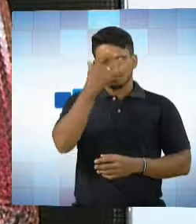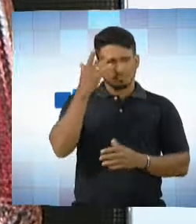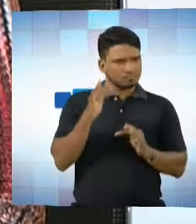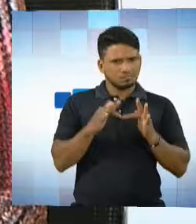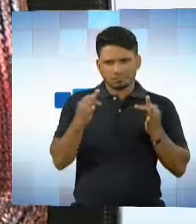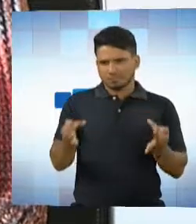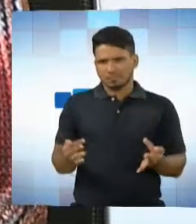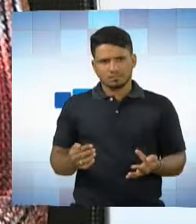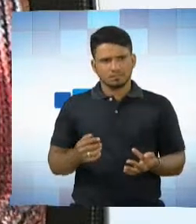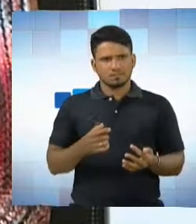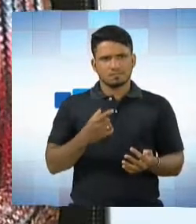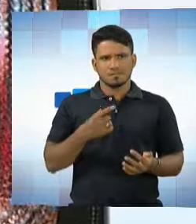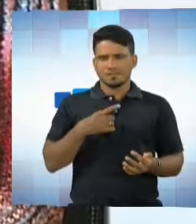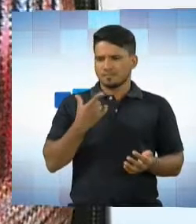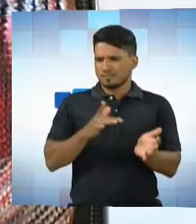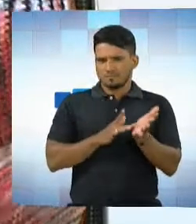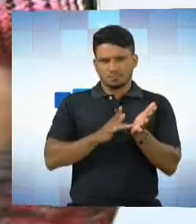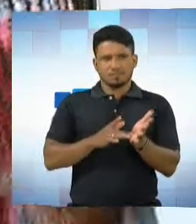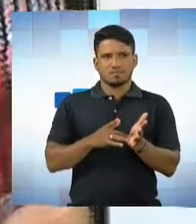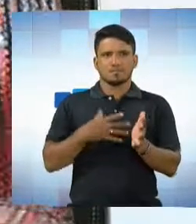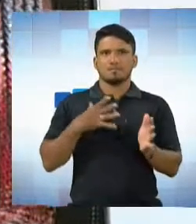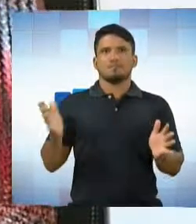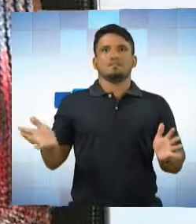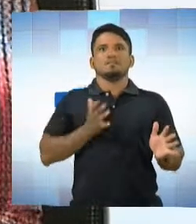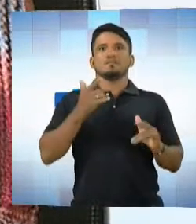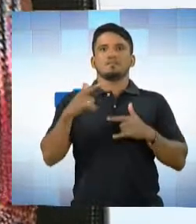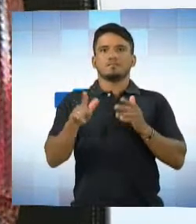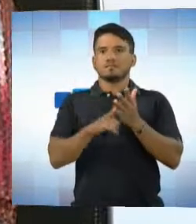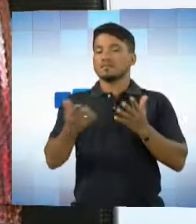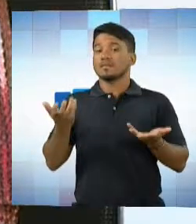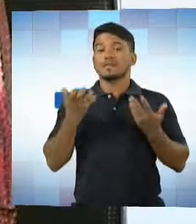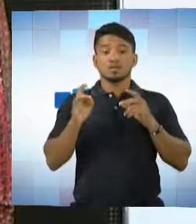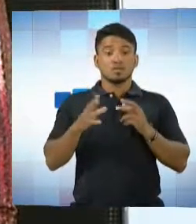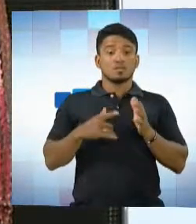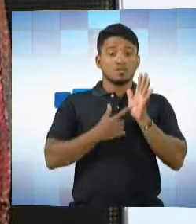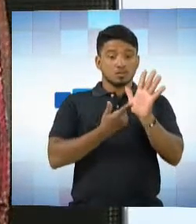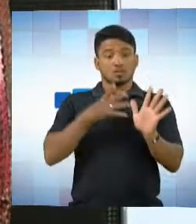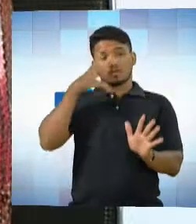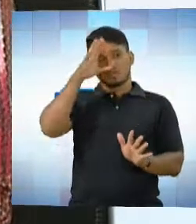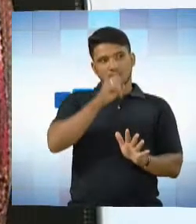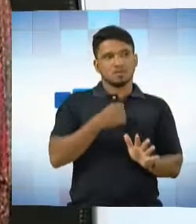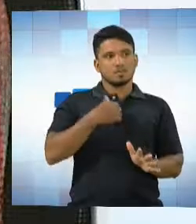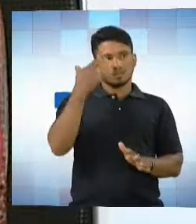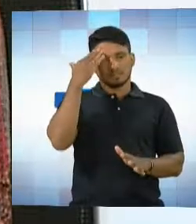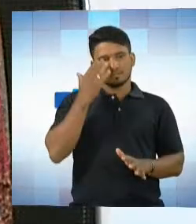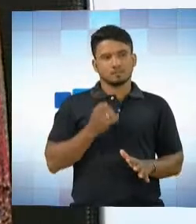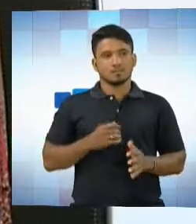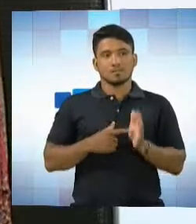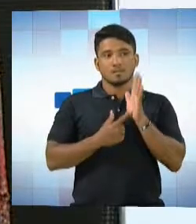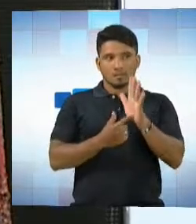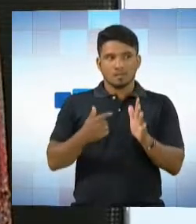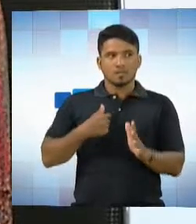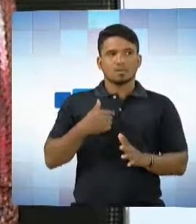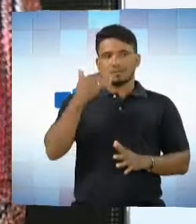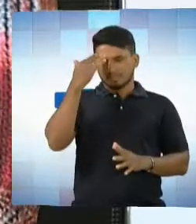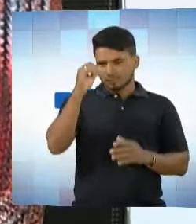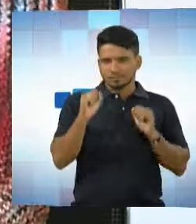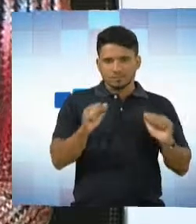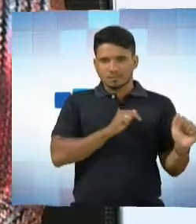simples, eu não galgo assim, por exemplo, ficar rica com jornalismo. Eu quero mais é mostrar o que eu sei, meu potencial, mostrar que eu tenho